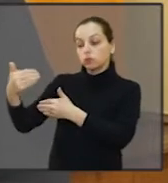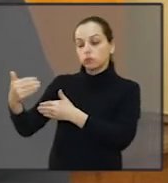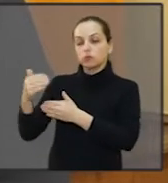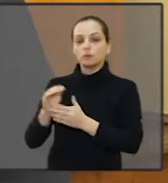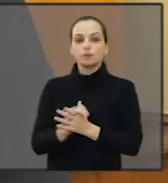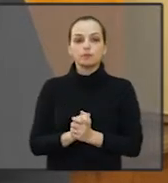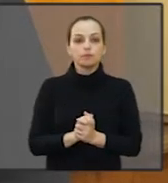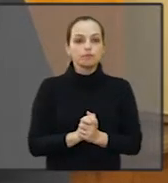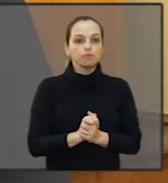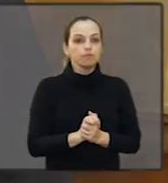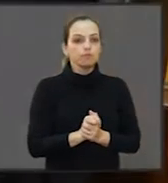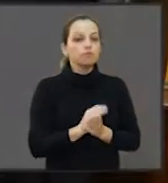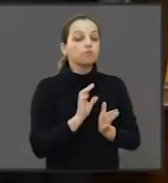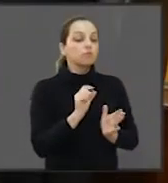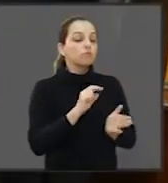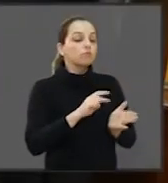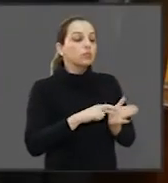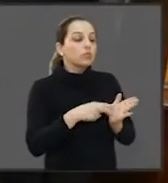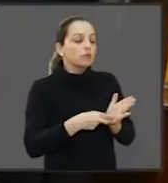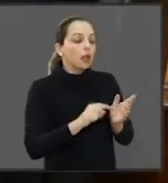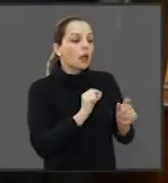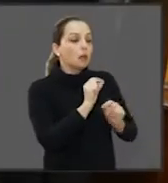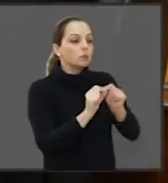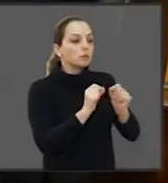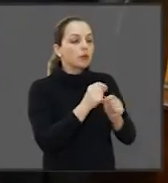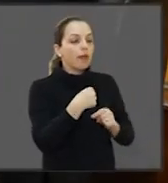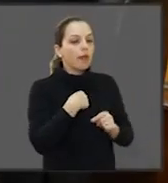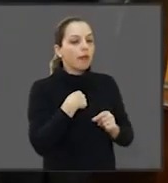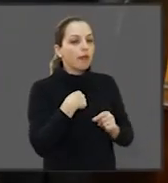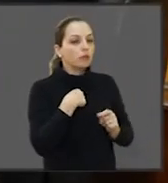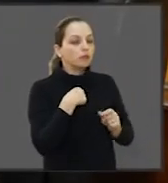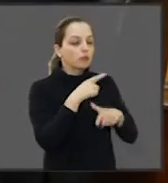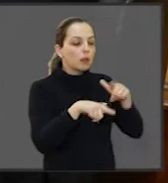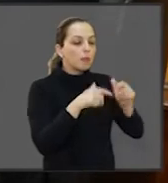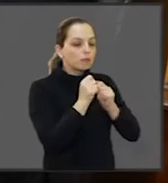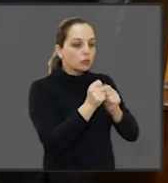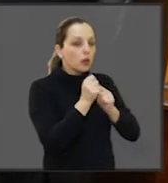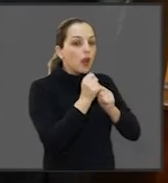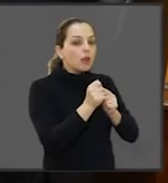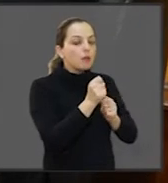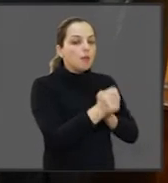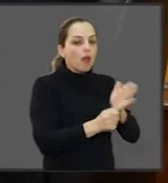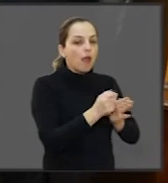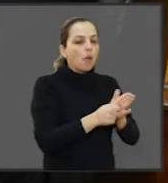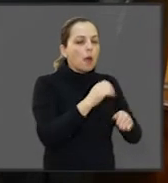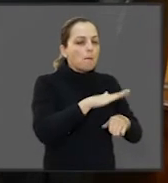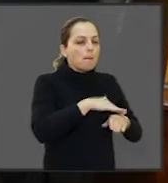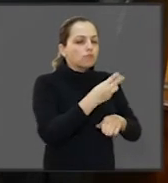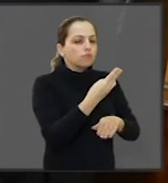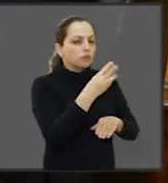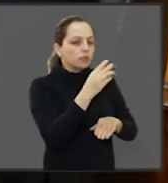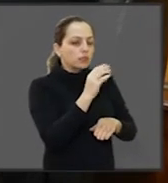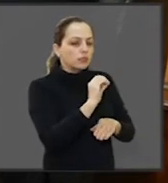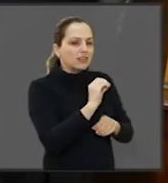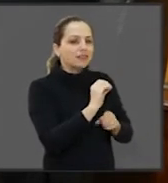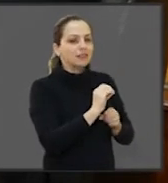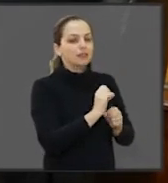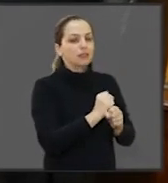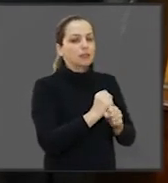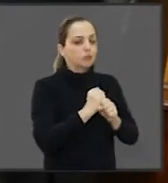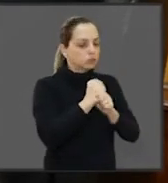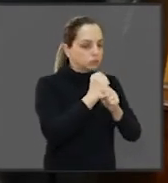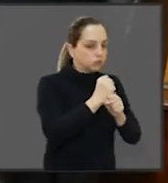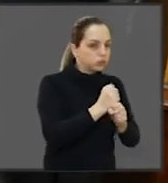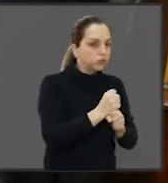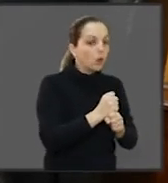as escolinhas. Eu digo isso porque eu trabalho com jornalismo em Araraquara há mais de 30 anos. E eu nem me lembro mais de quantas vezes